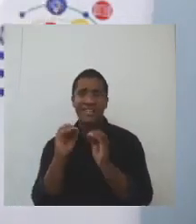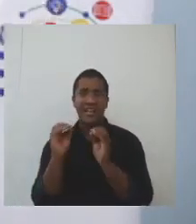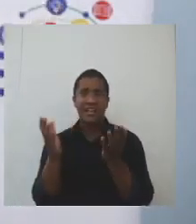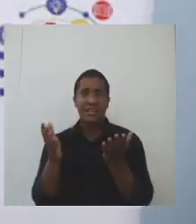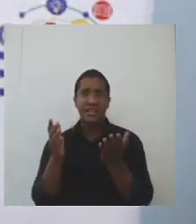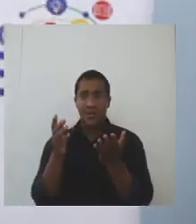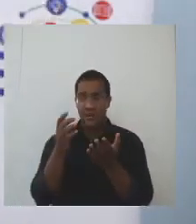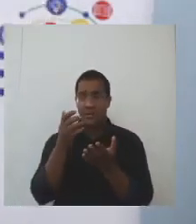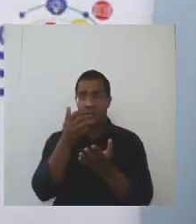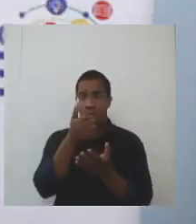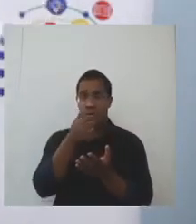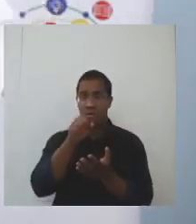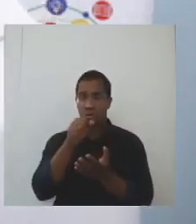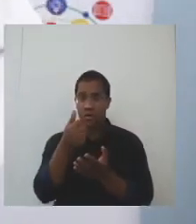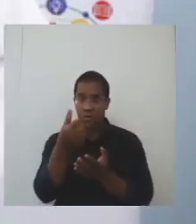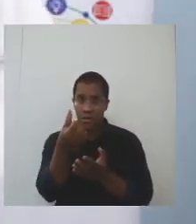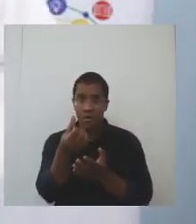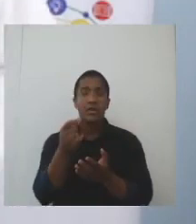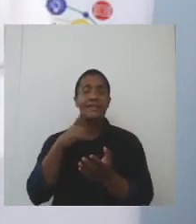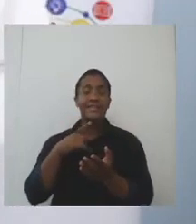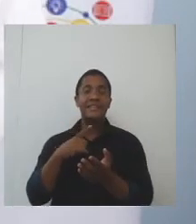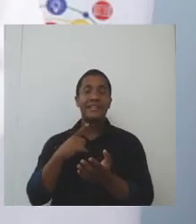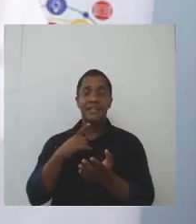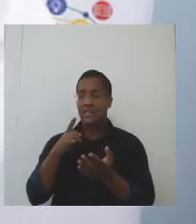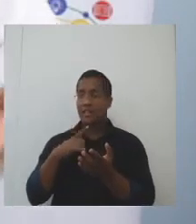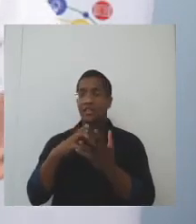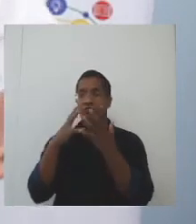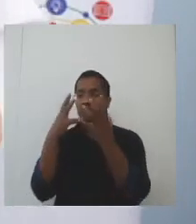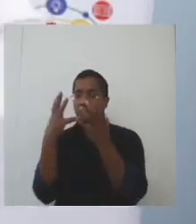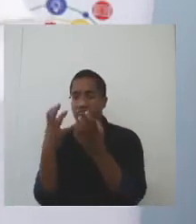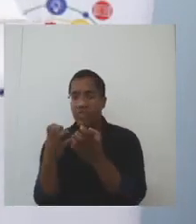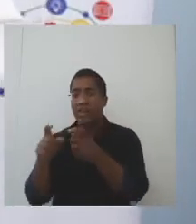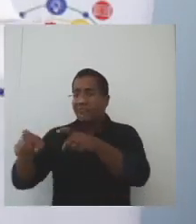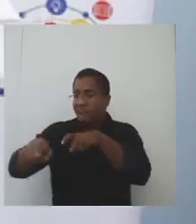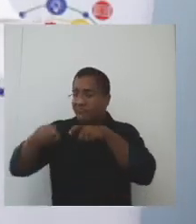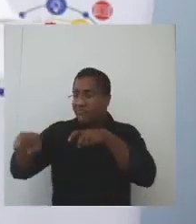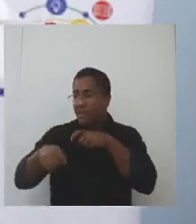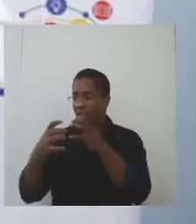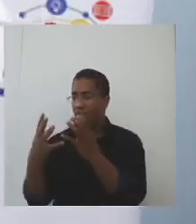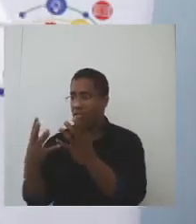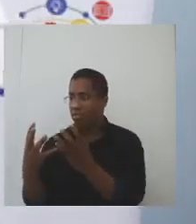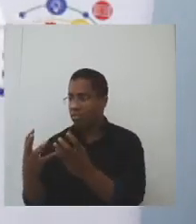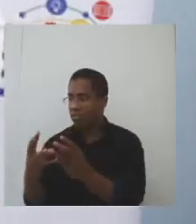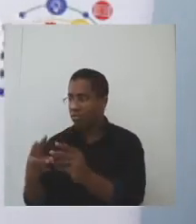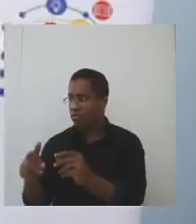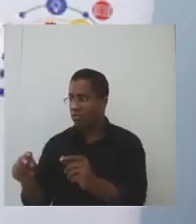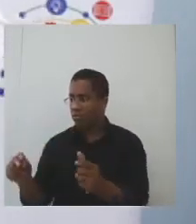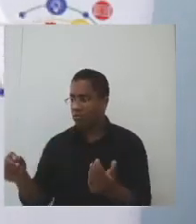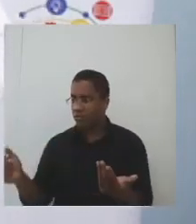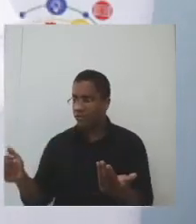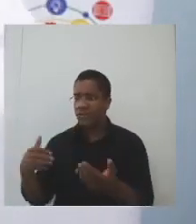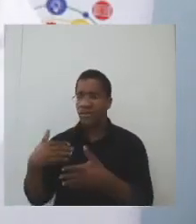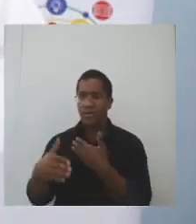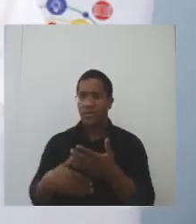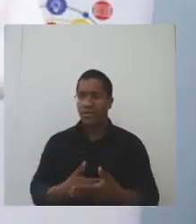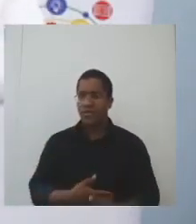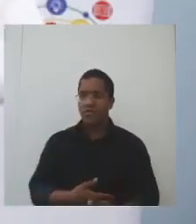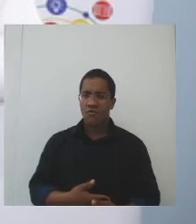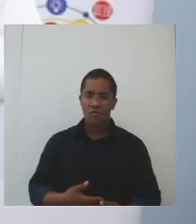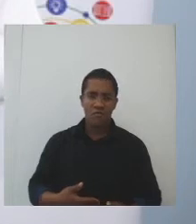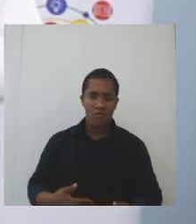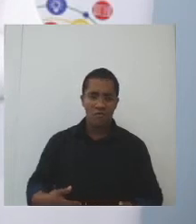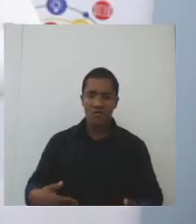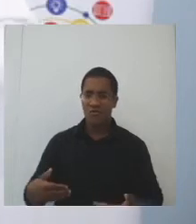grande seca, né, no Nordeste todo, que acaba então com a produção agrícola, e nesse contexto vamos ter muita fome e muita